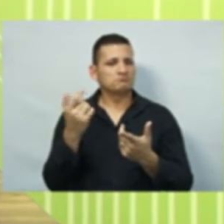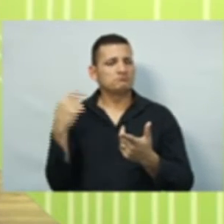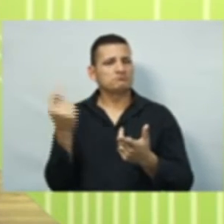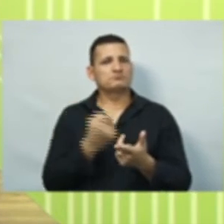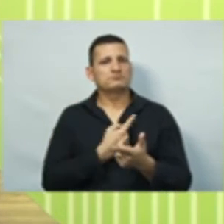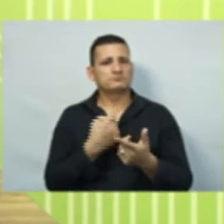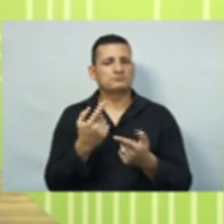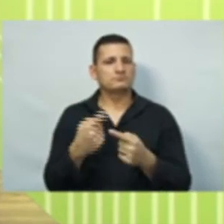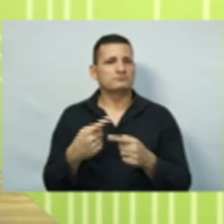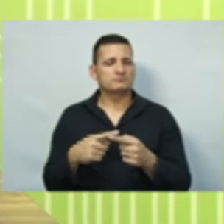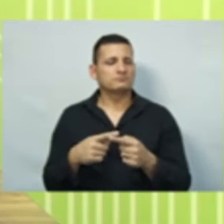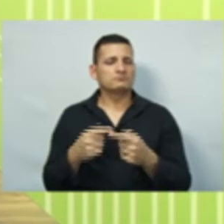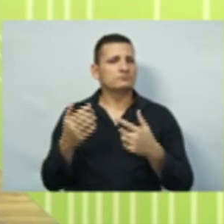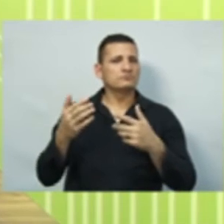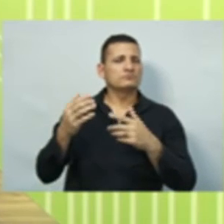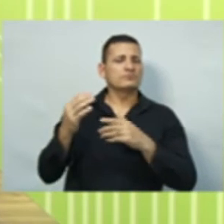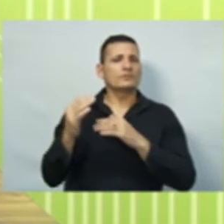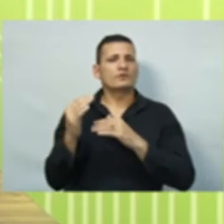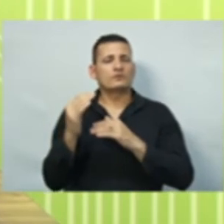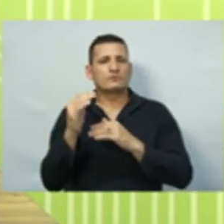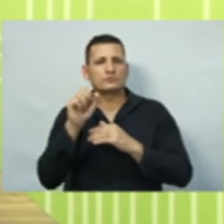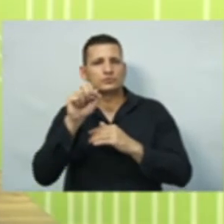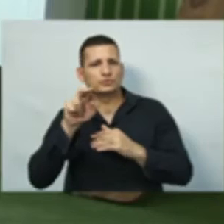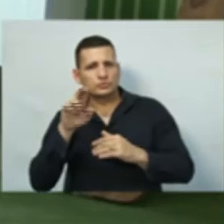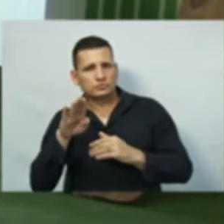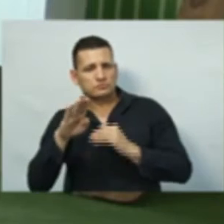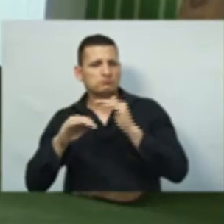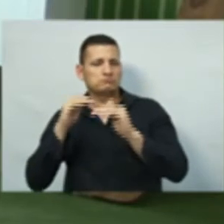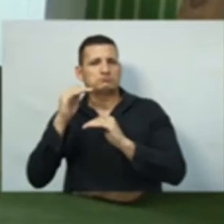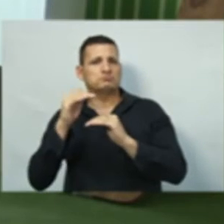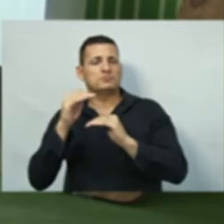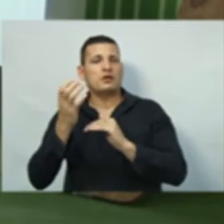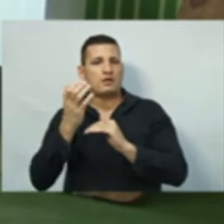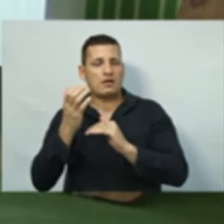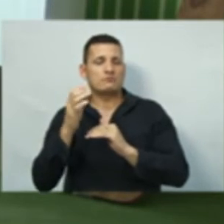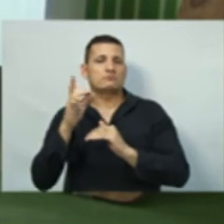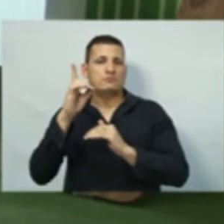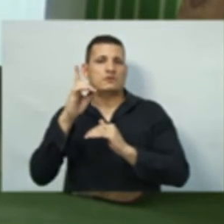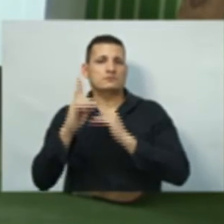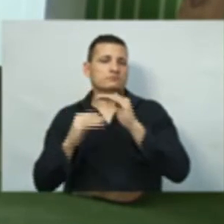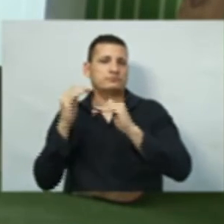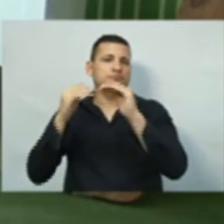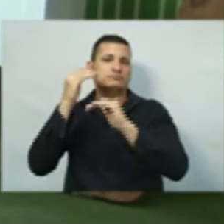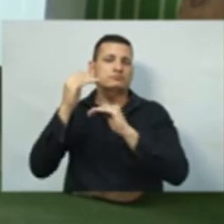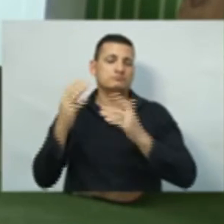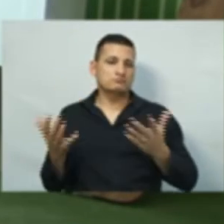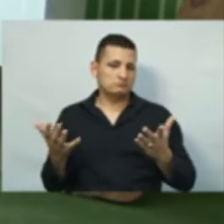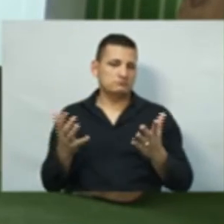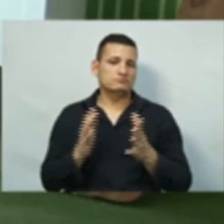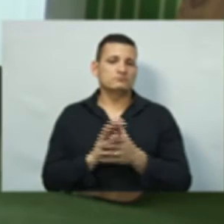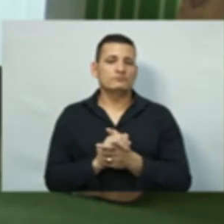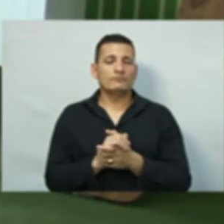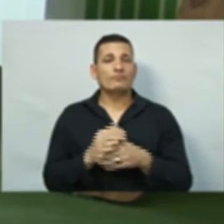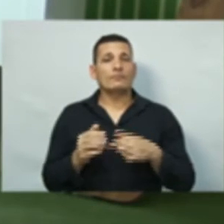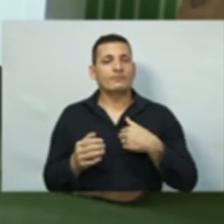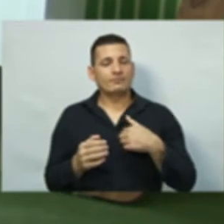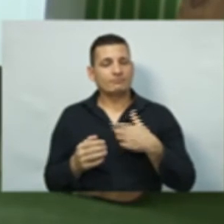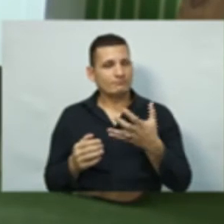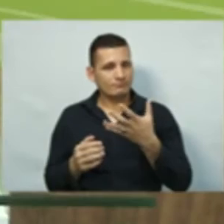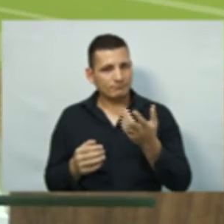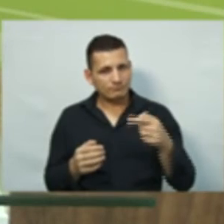deixar de ser subdesenvolvido e passar a ser desenvolvido? Será que o pessoal vai participar, professora? Eu espero que sim, que